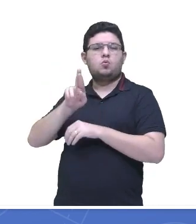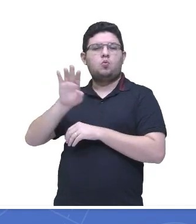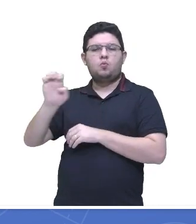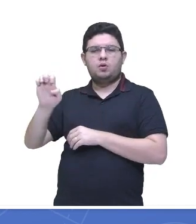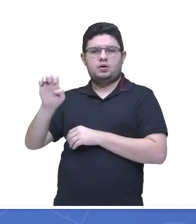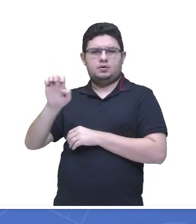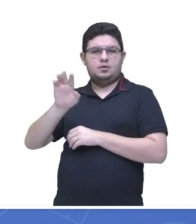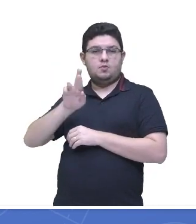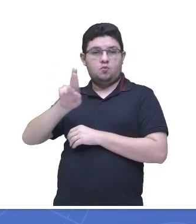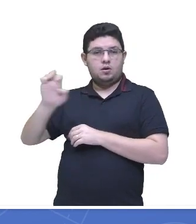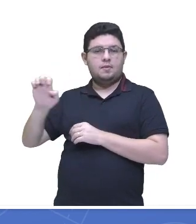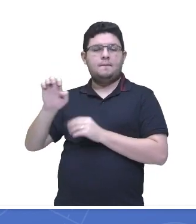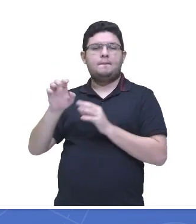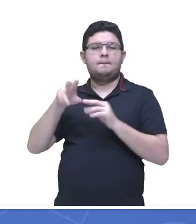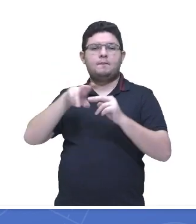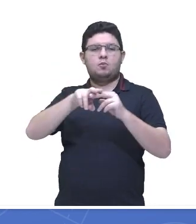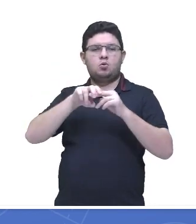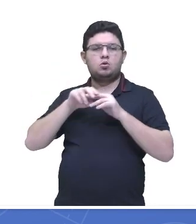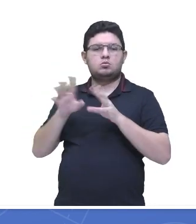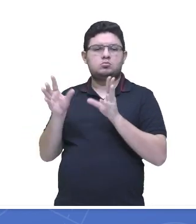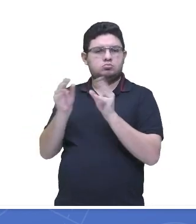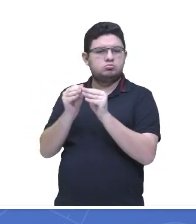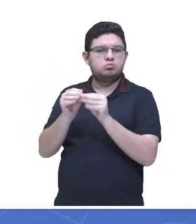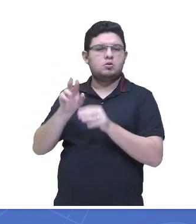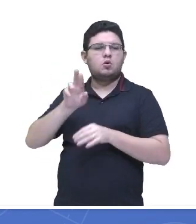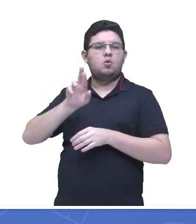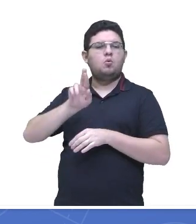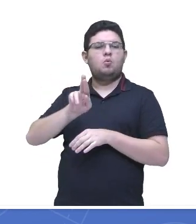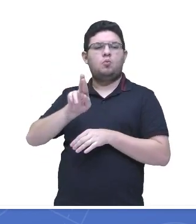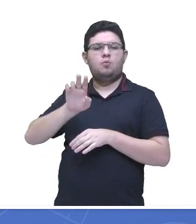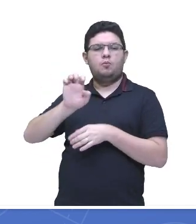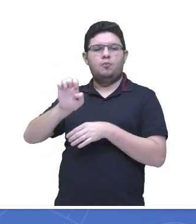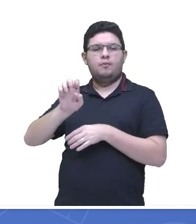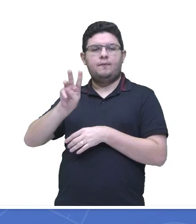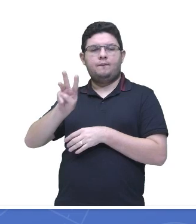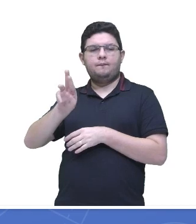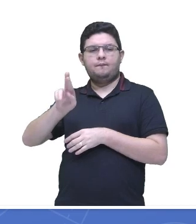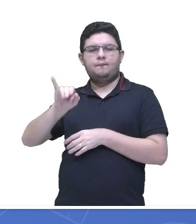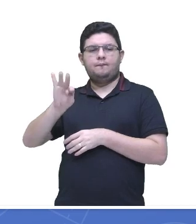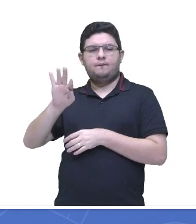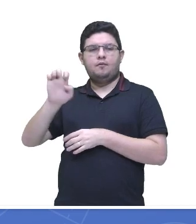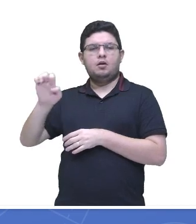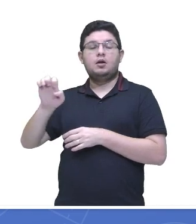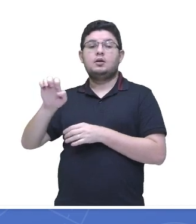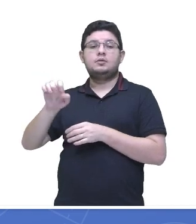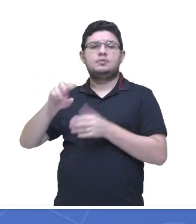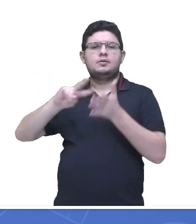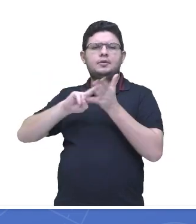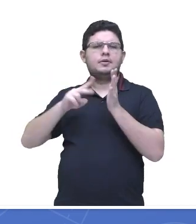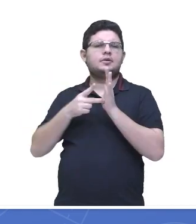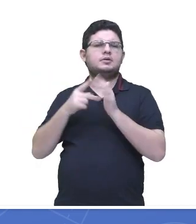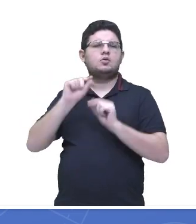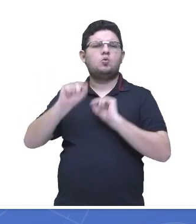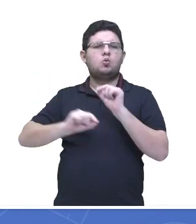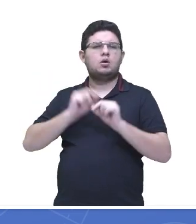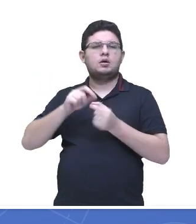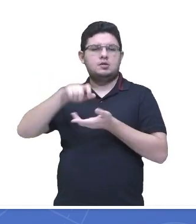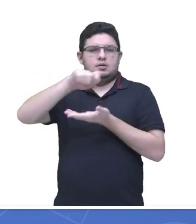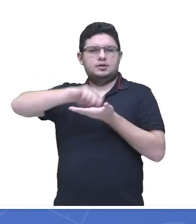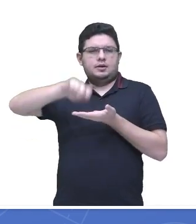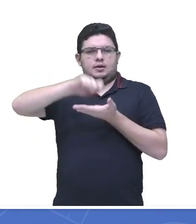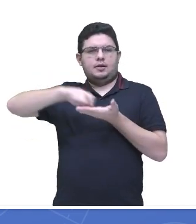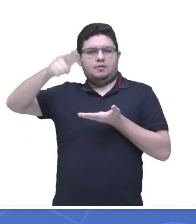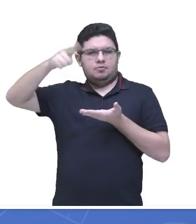re. Rewrite, que significa reescrever, ok? Então, eu formei uma